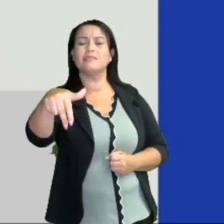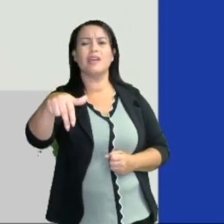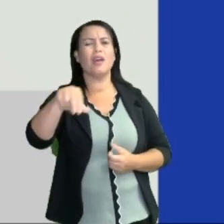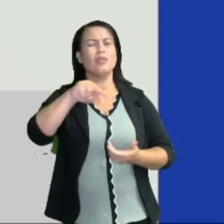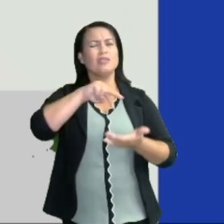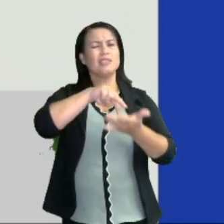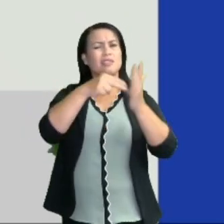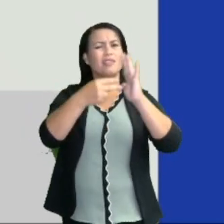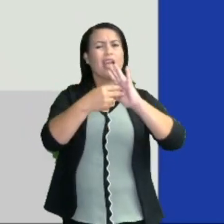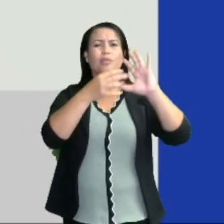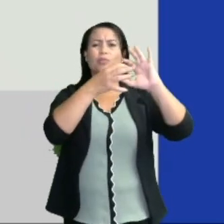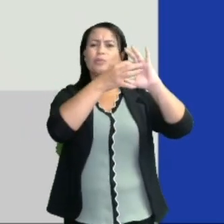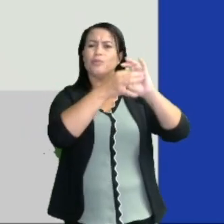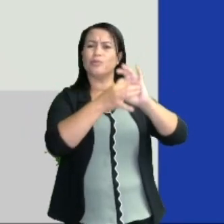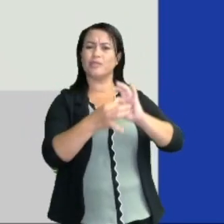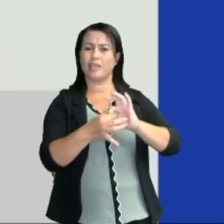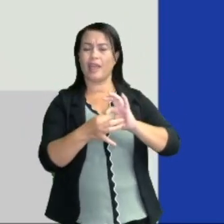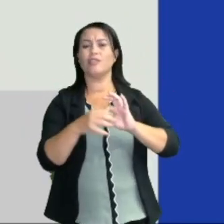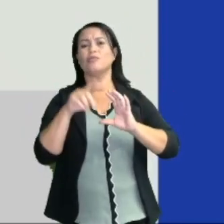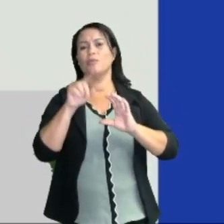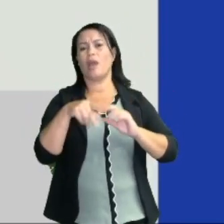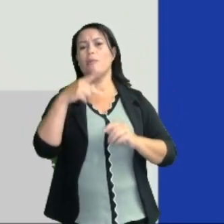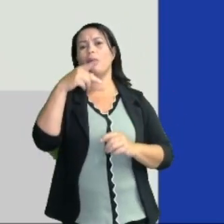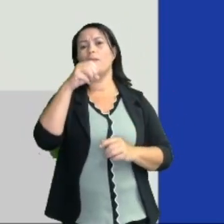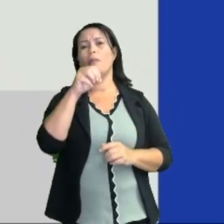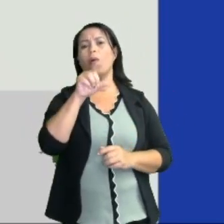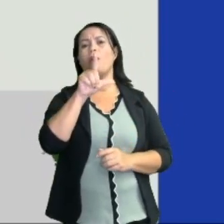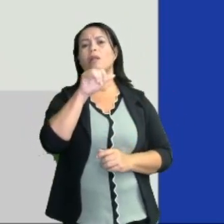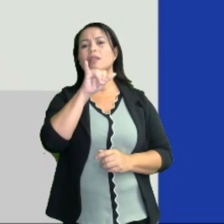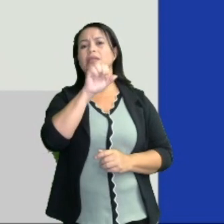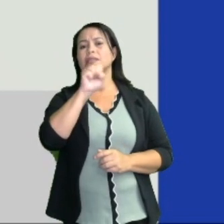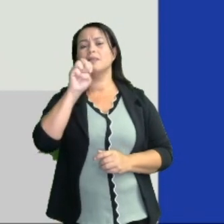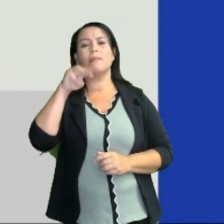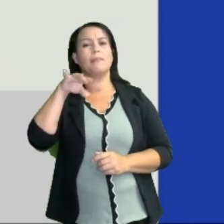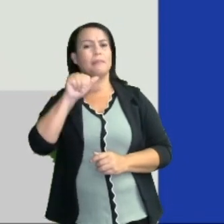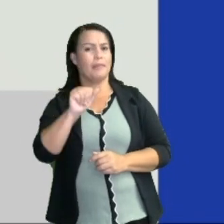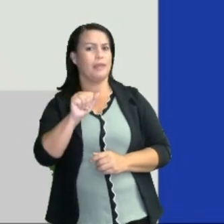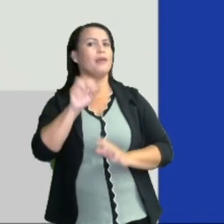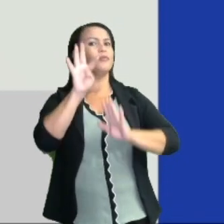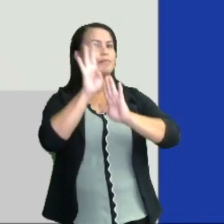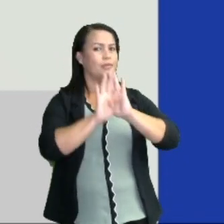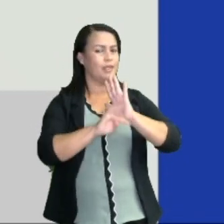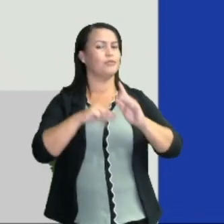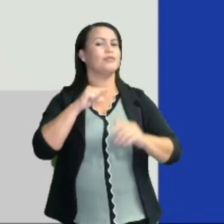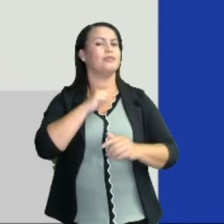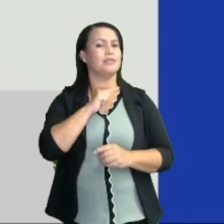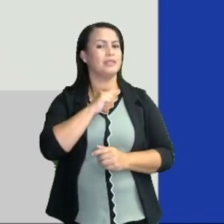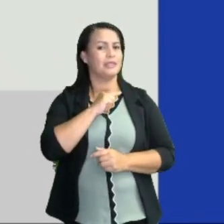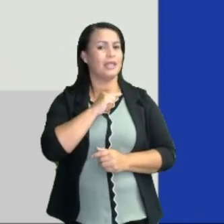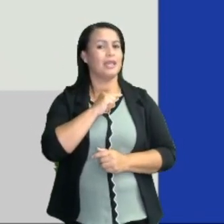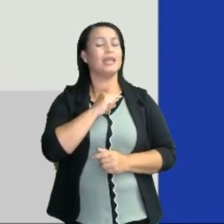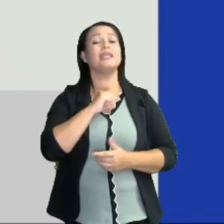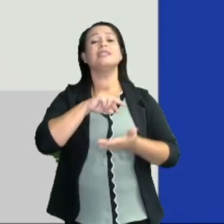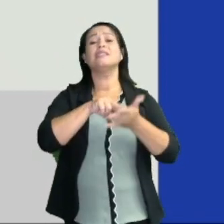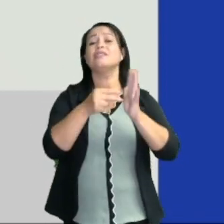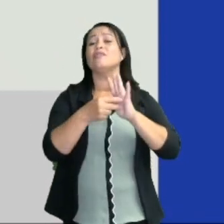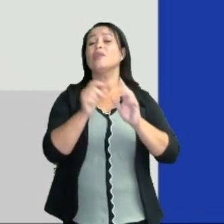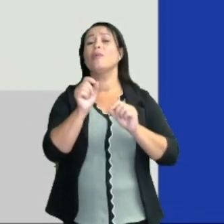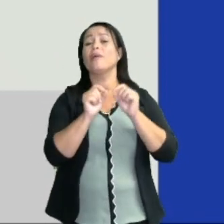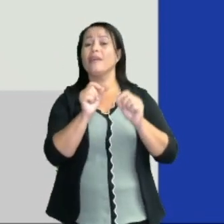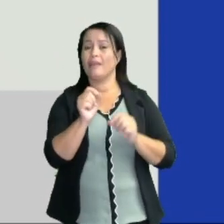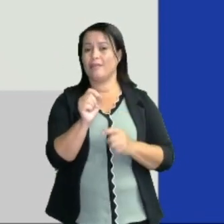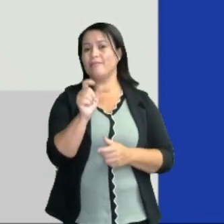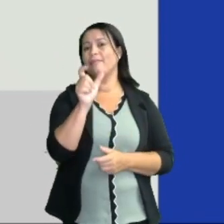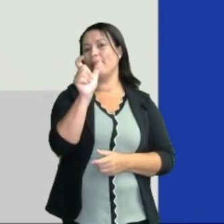sentido do texto se faz com base na polissemia. Existe uma polissemia aqui nesse texto. A polissemia de uma